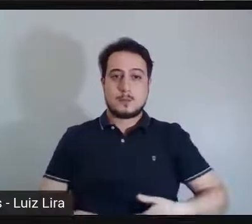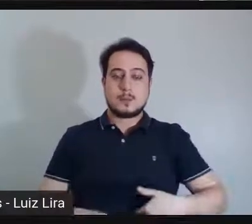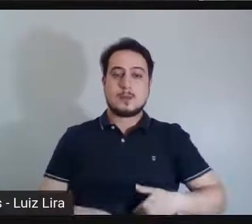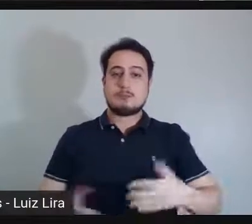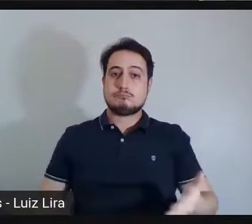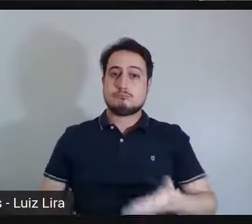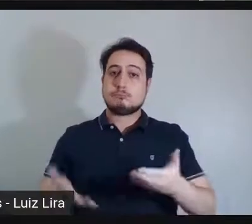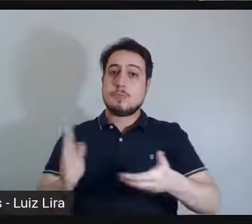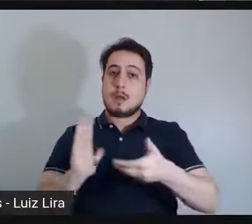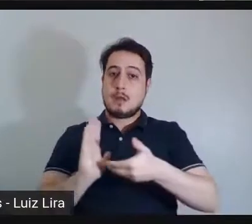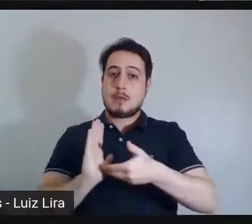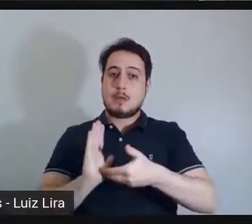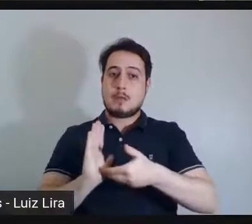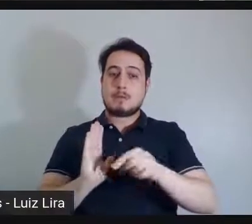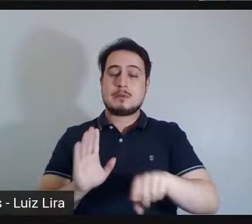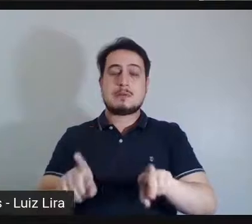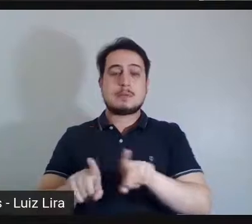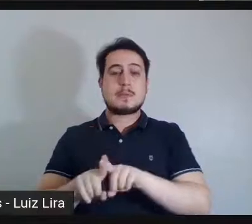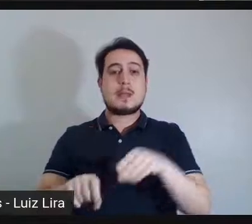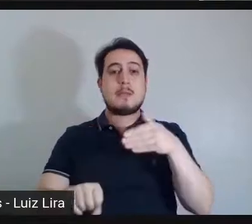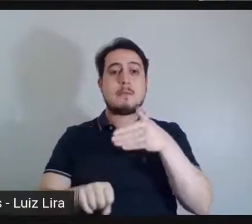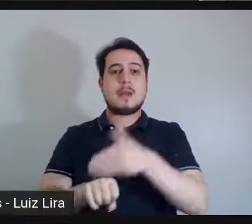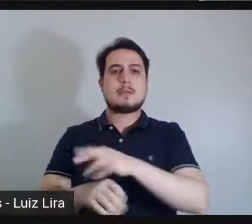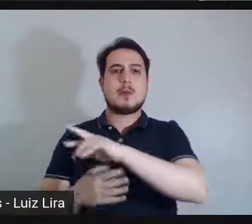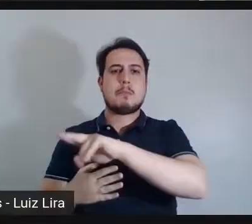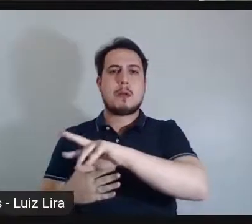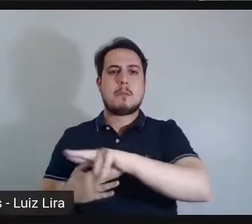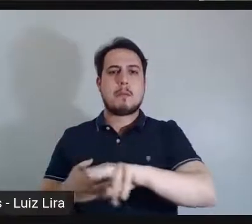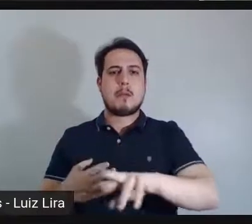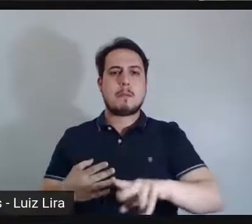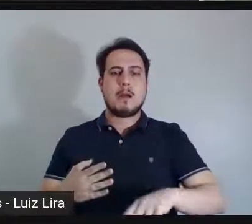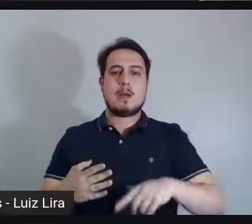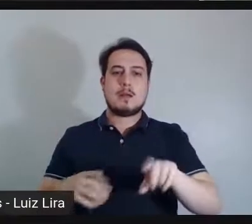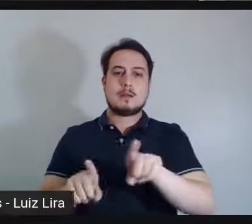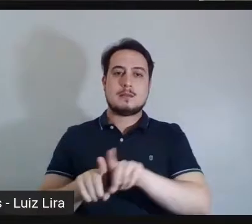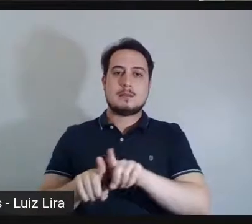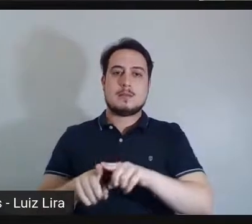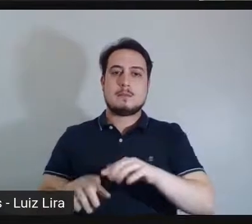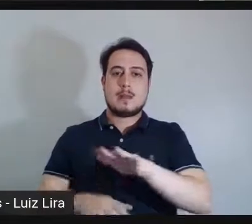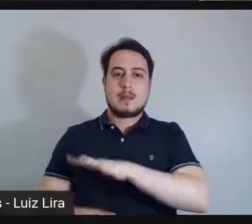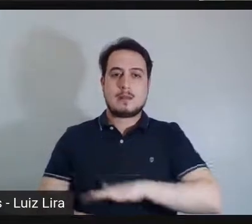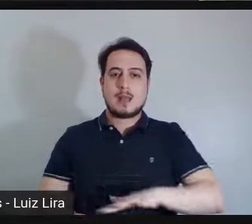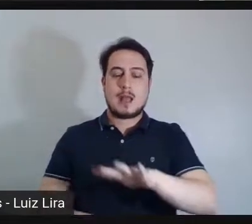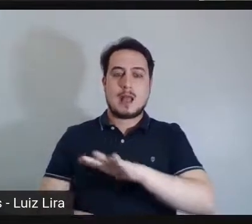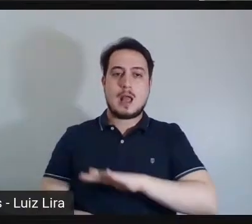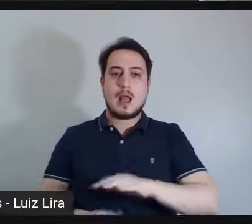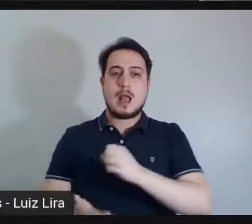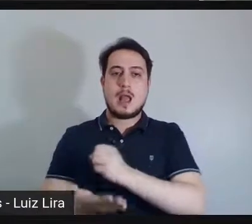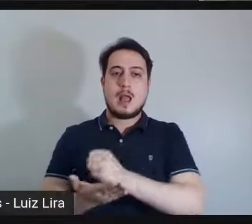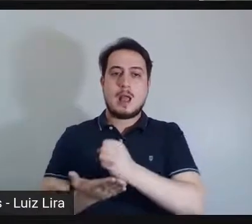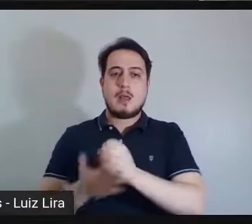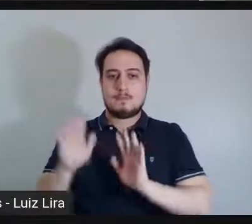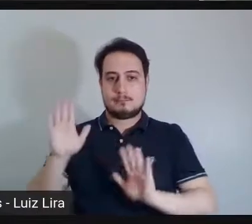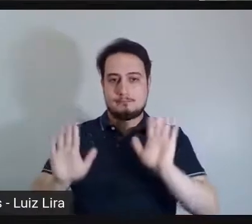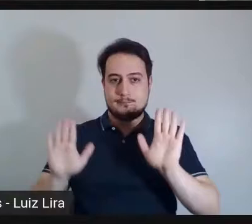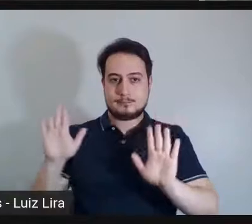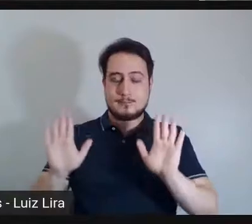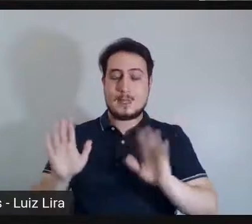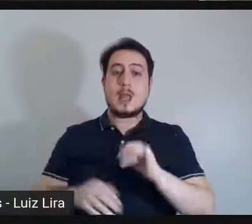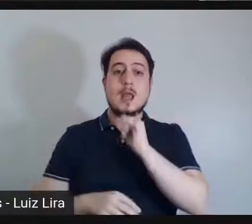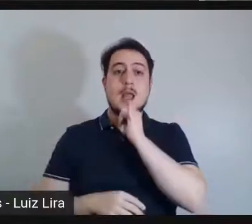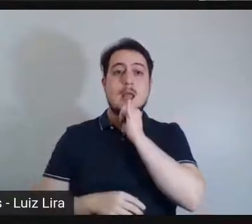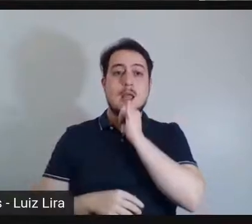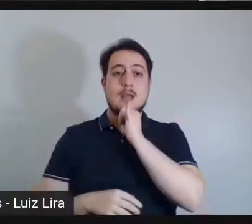Deputados e com a participação de vários órgãos e atores da área de licitações e contratos. A exemplo